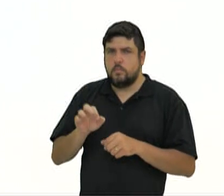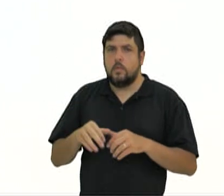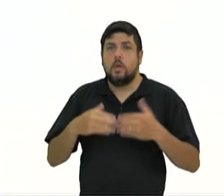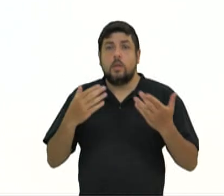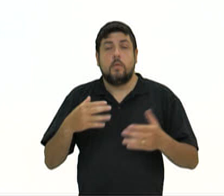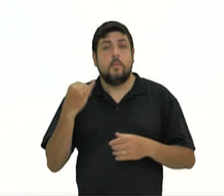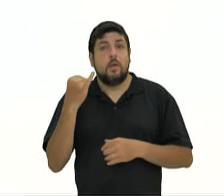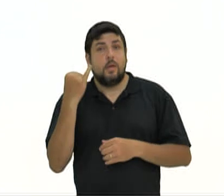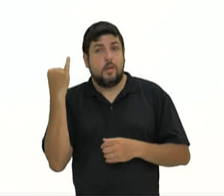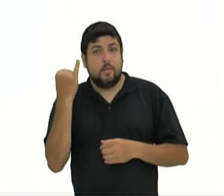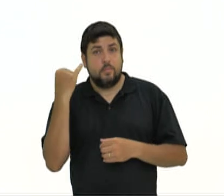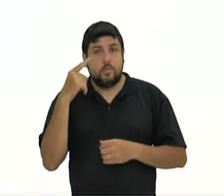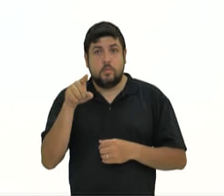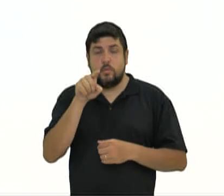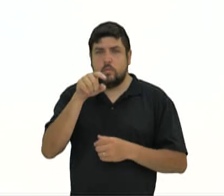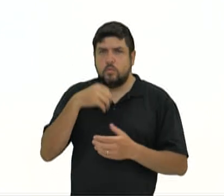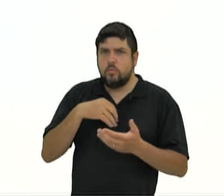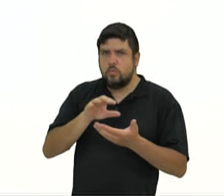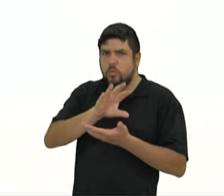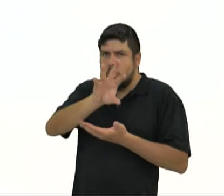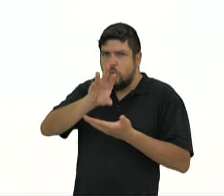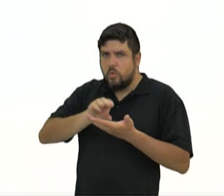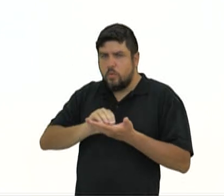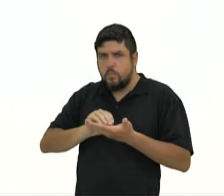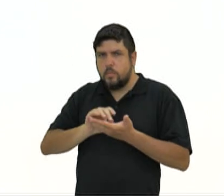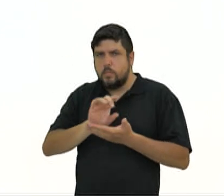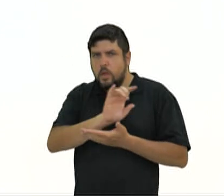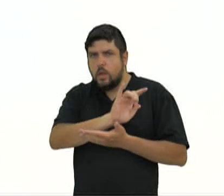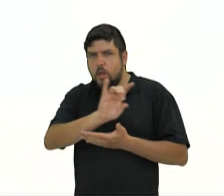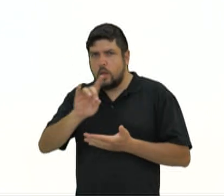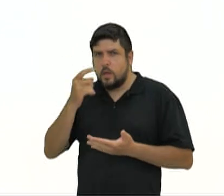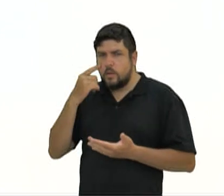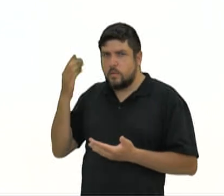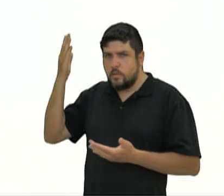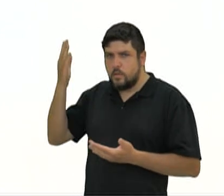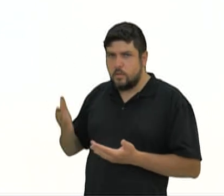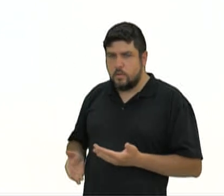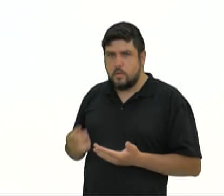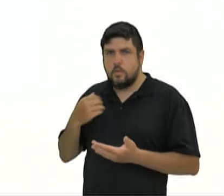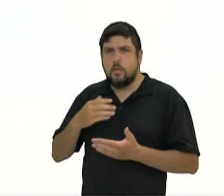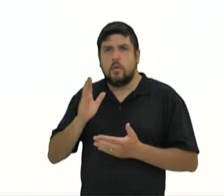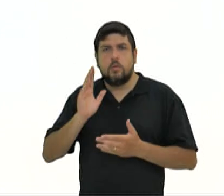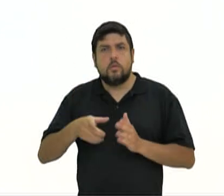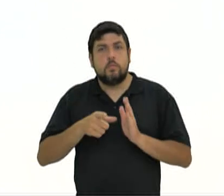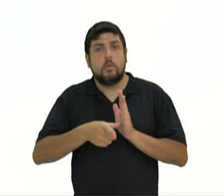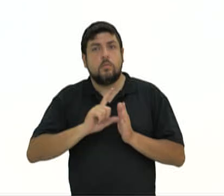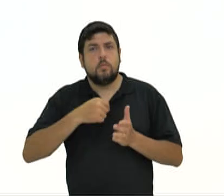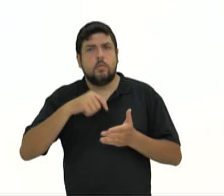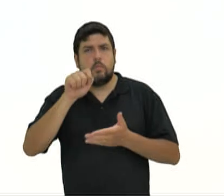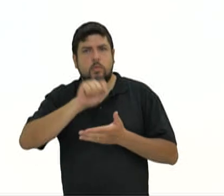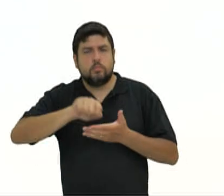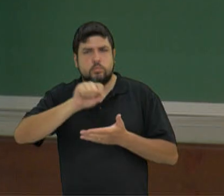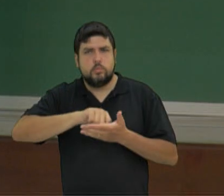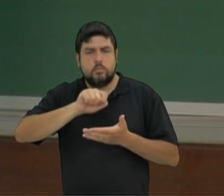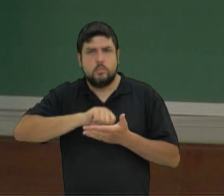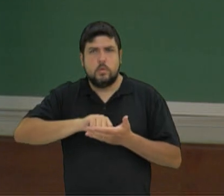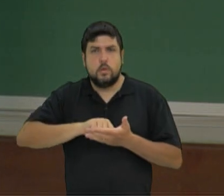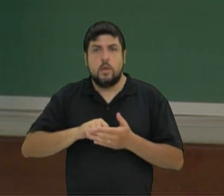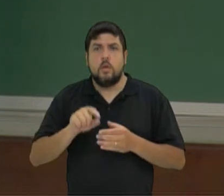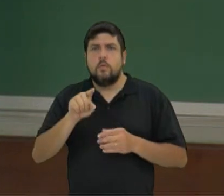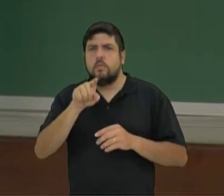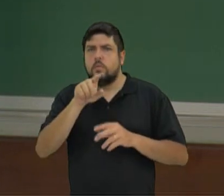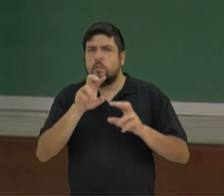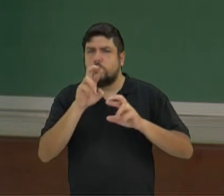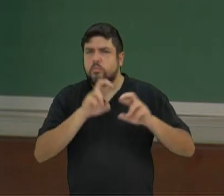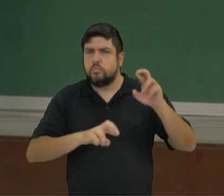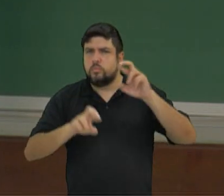que você coloque aí no seu caderno essas alternativas, já com o enunciado que você já escreveu, aí você analisa e